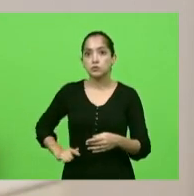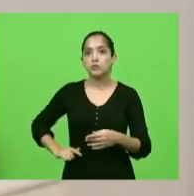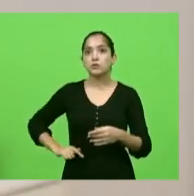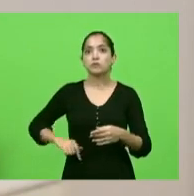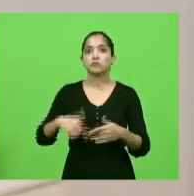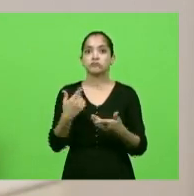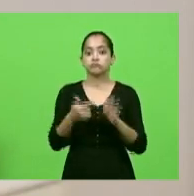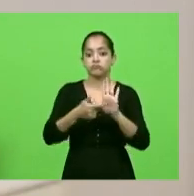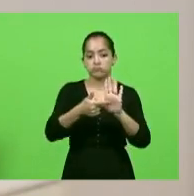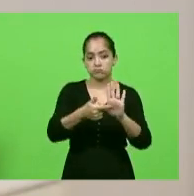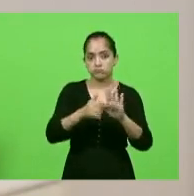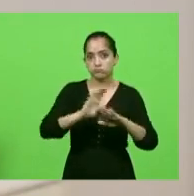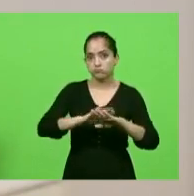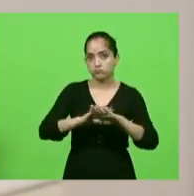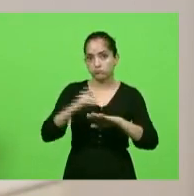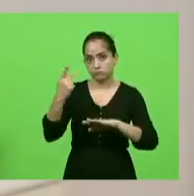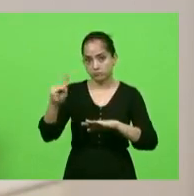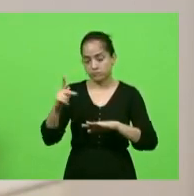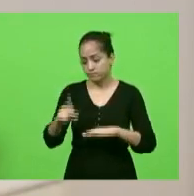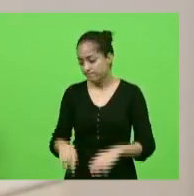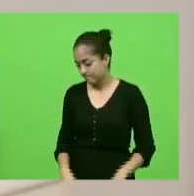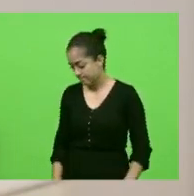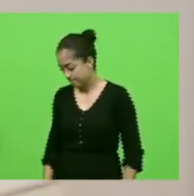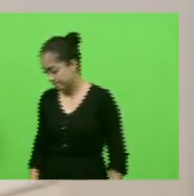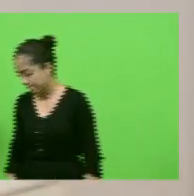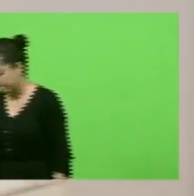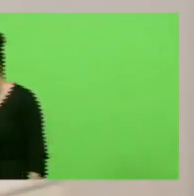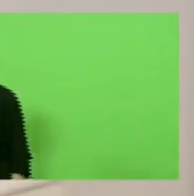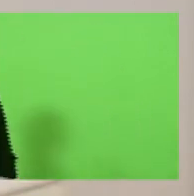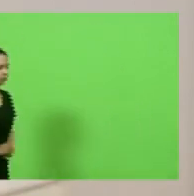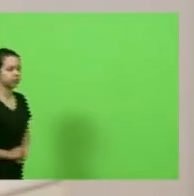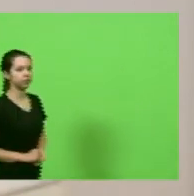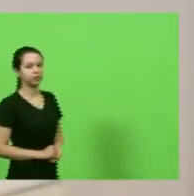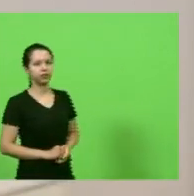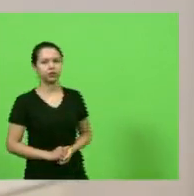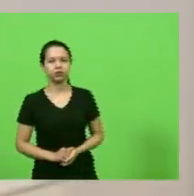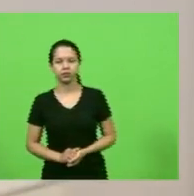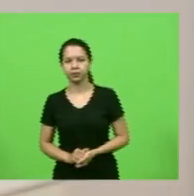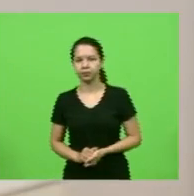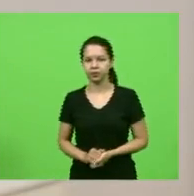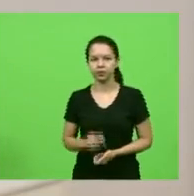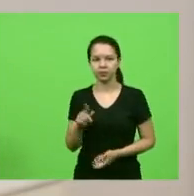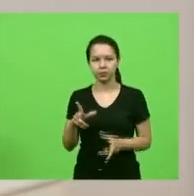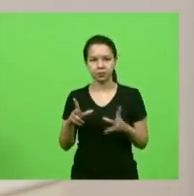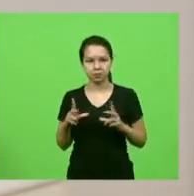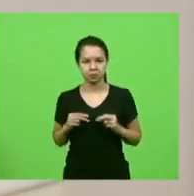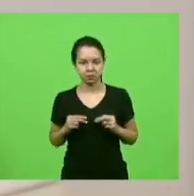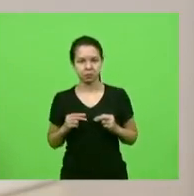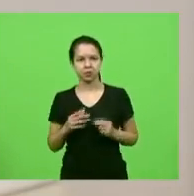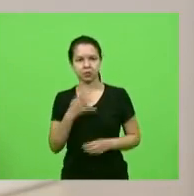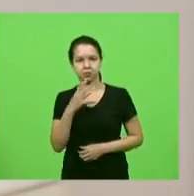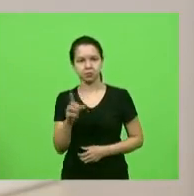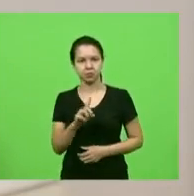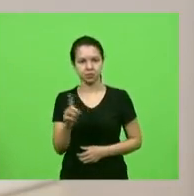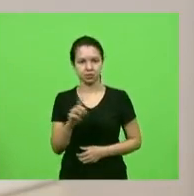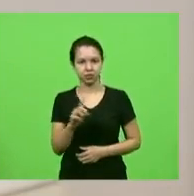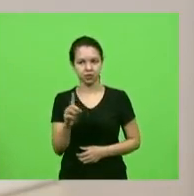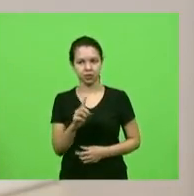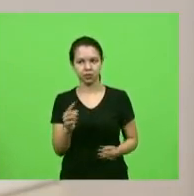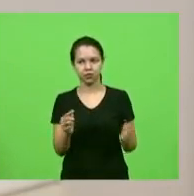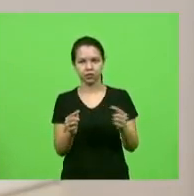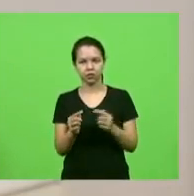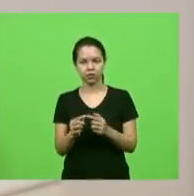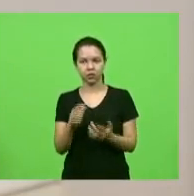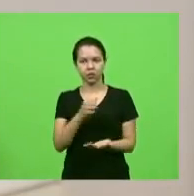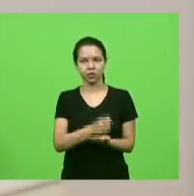sua, afigurando-se, pois, inepta, razão pela qual não merece ser conhecida em relação ao fato da contratação